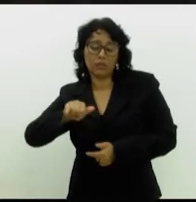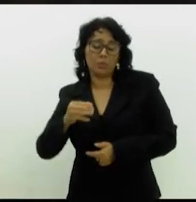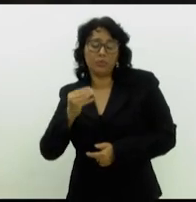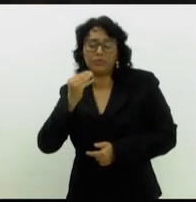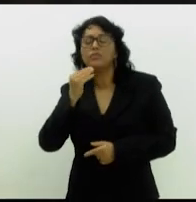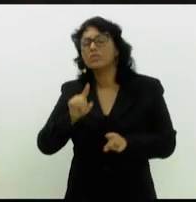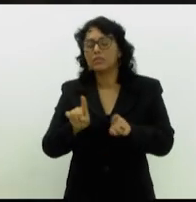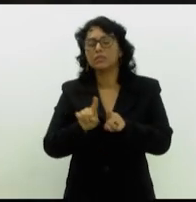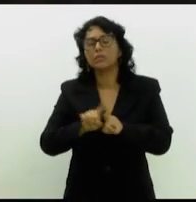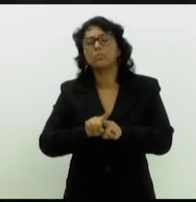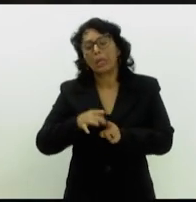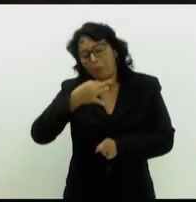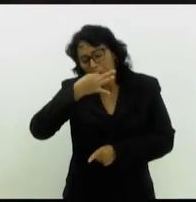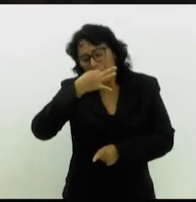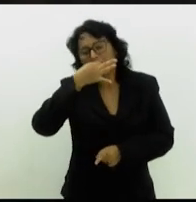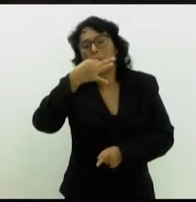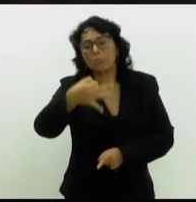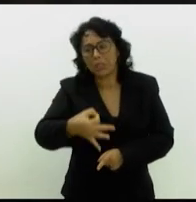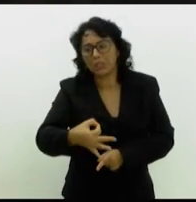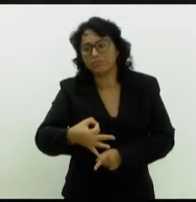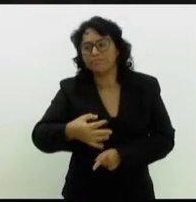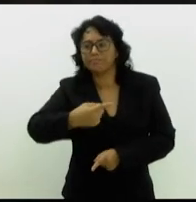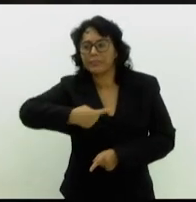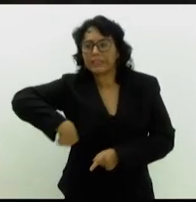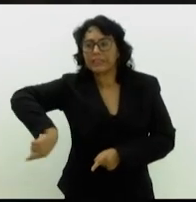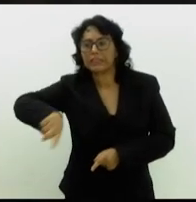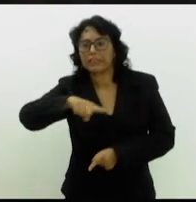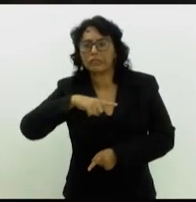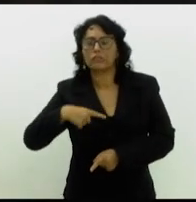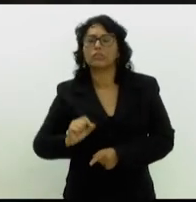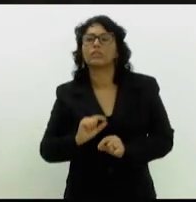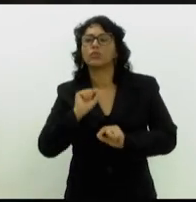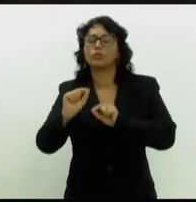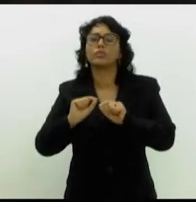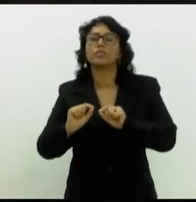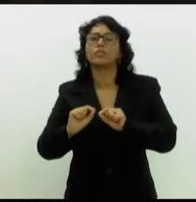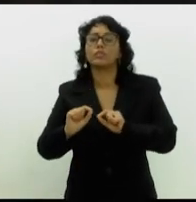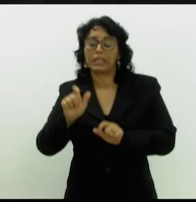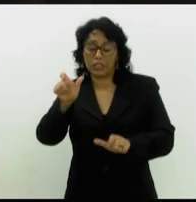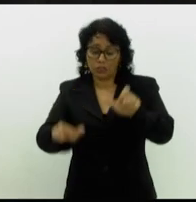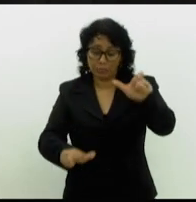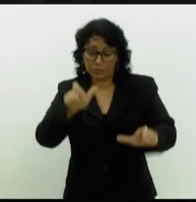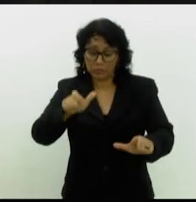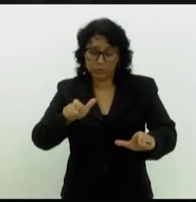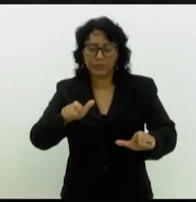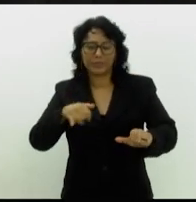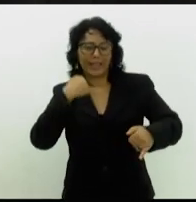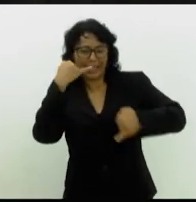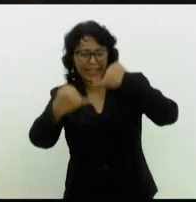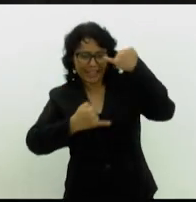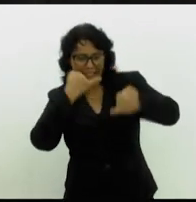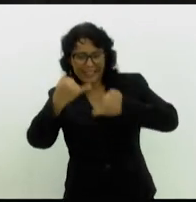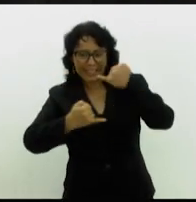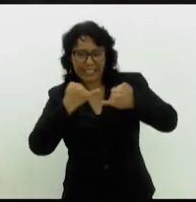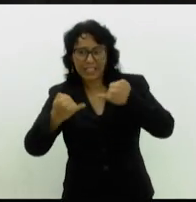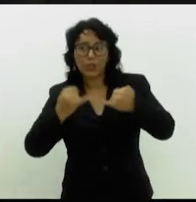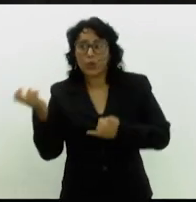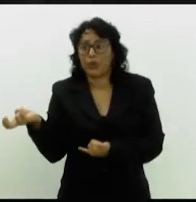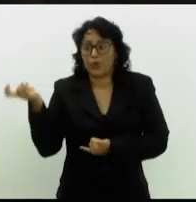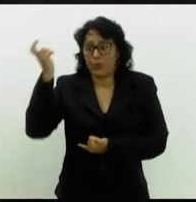falar da nossa luta em defesa dos animadores culturais os animadores culturais foram foi um